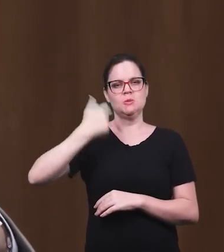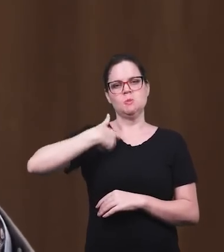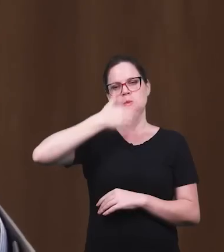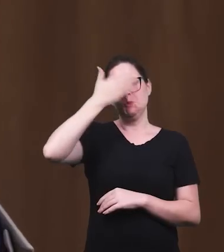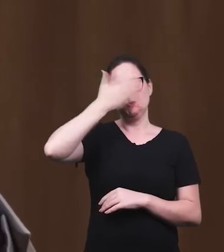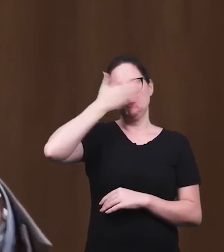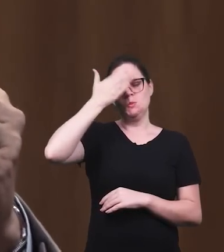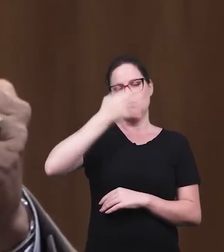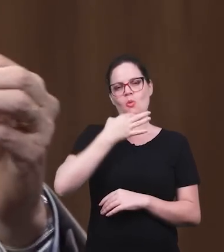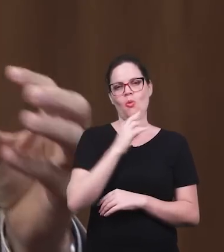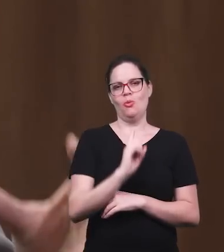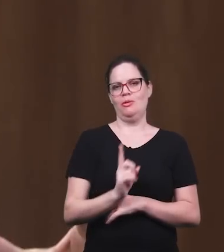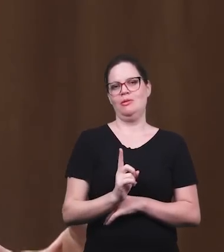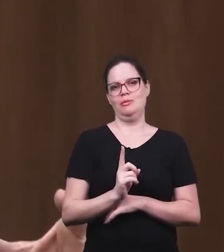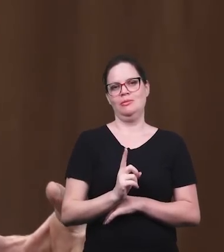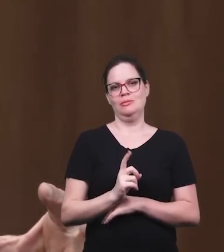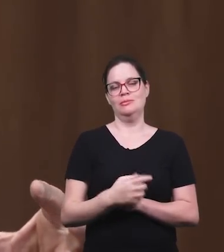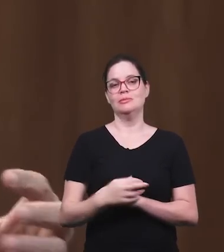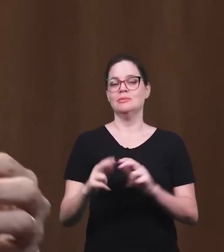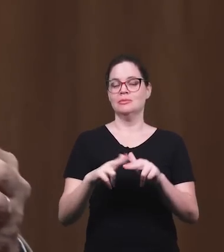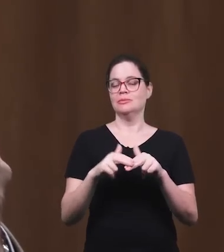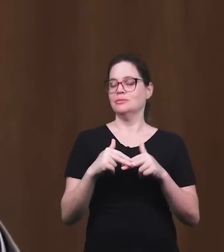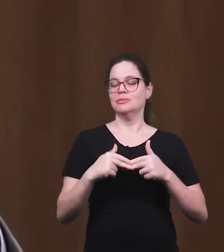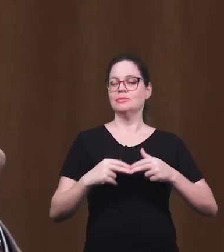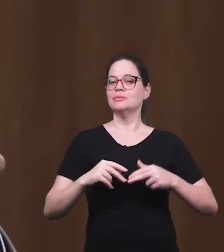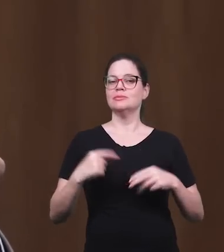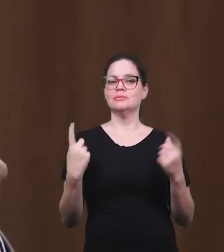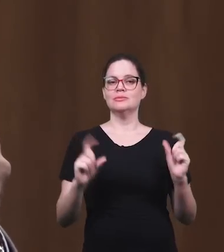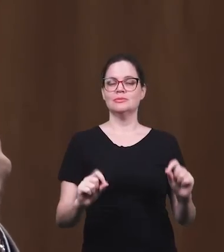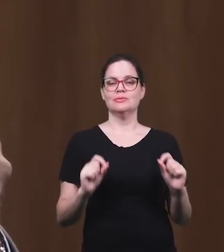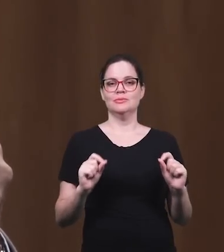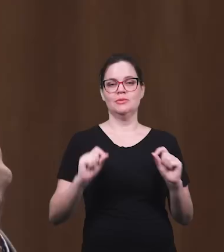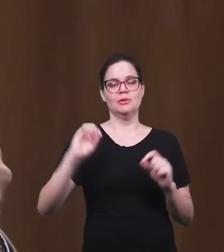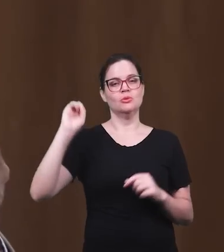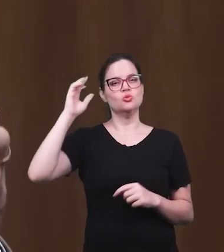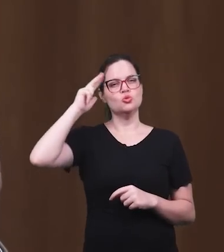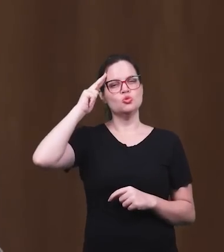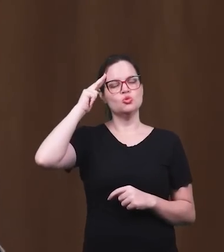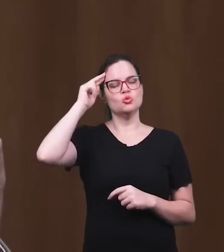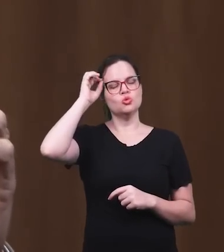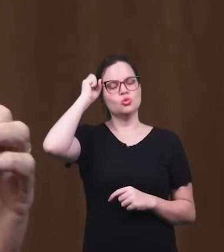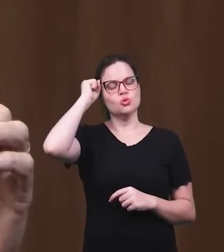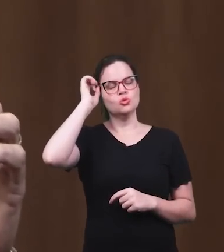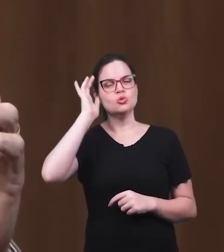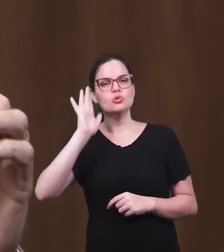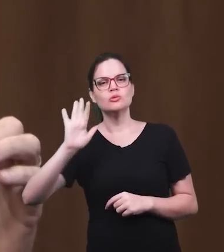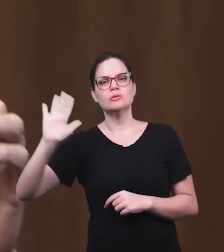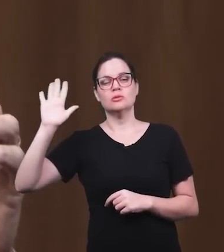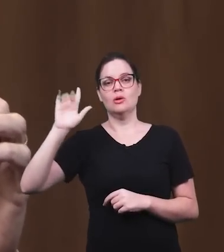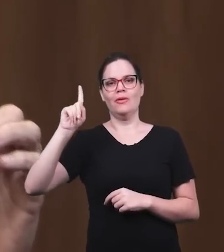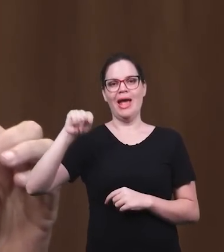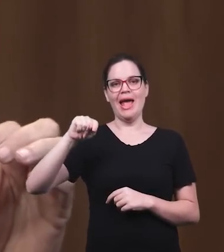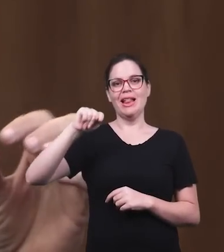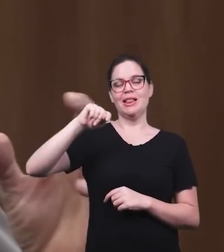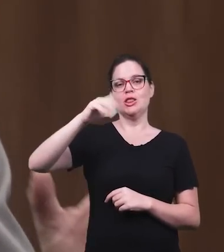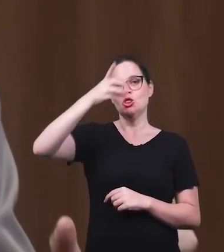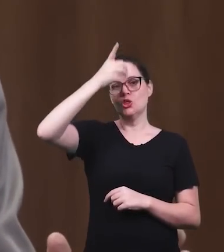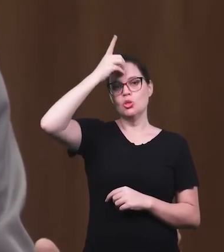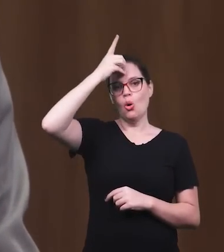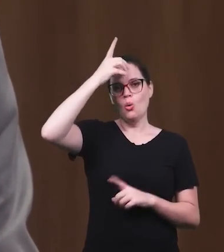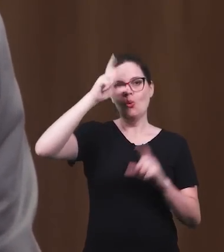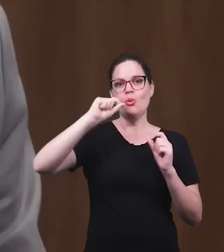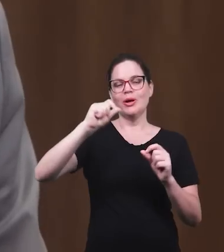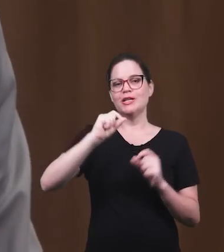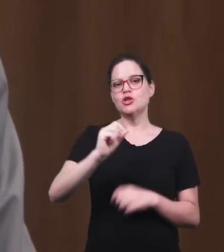é o desconhecido que é revelado. Por isso que o sonho, ele é classificado na Bíblia como dom de